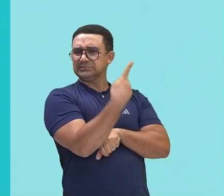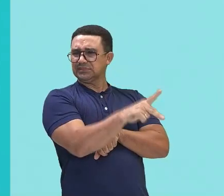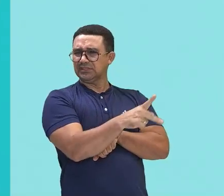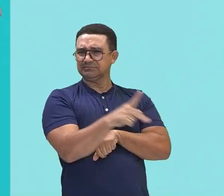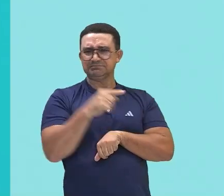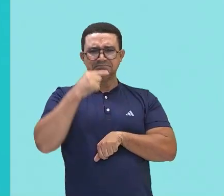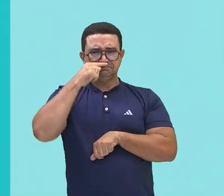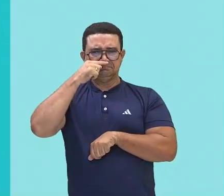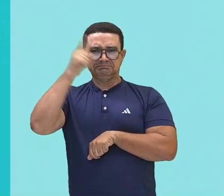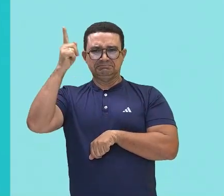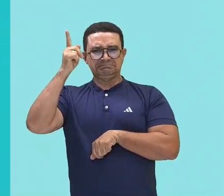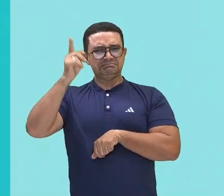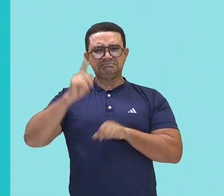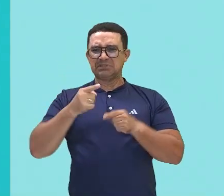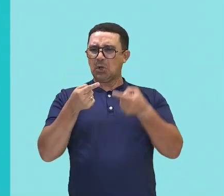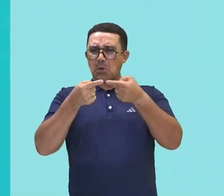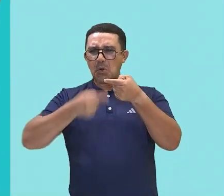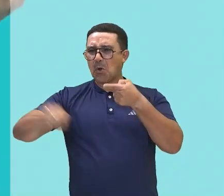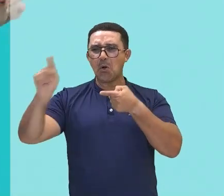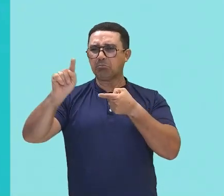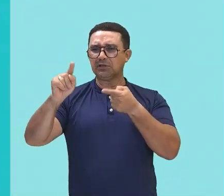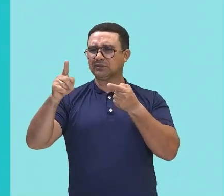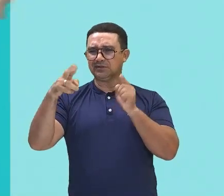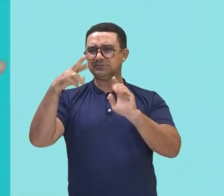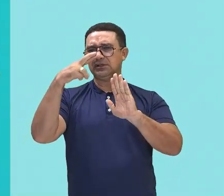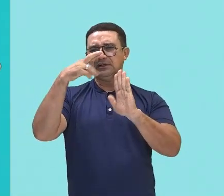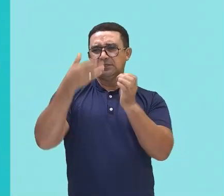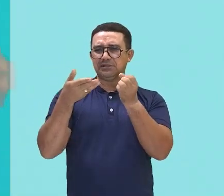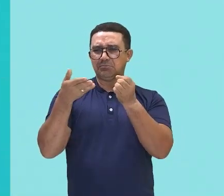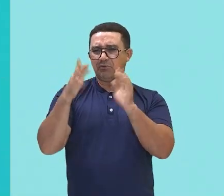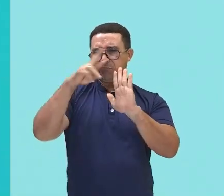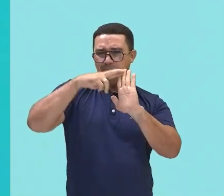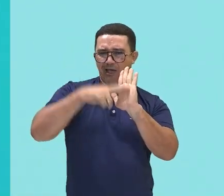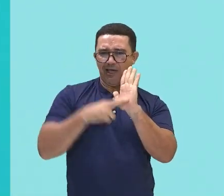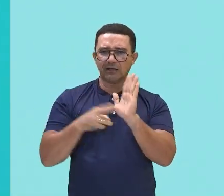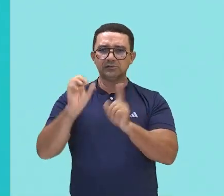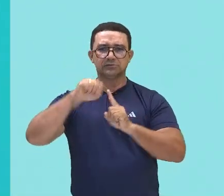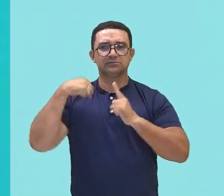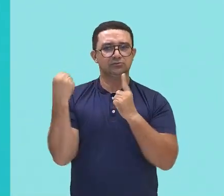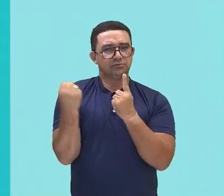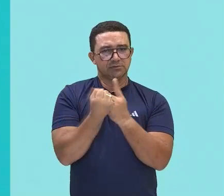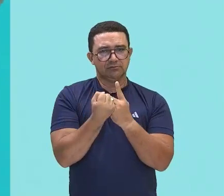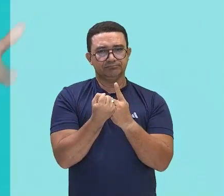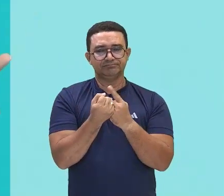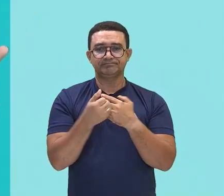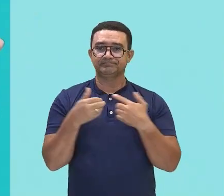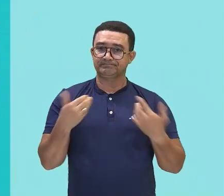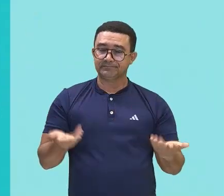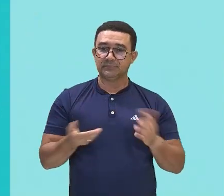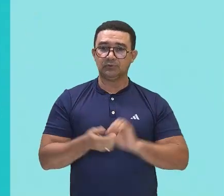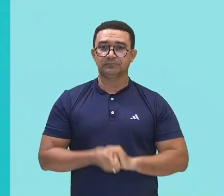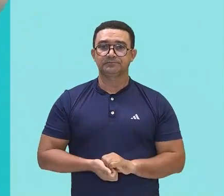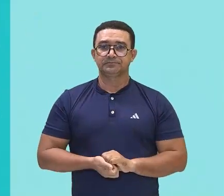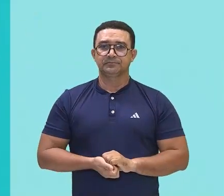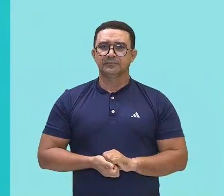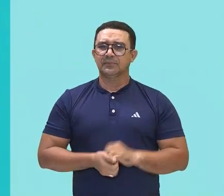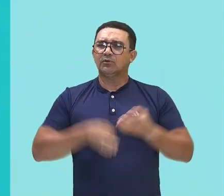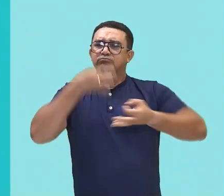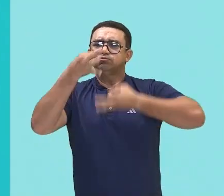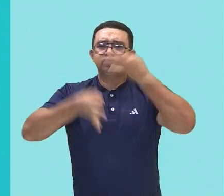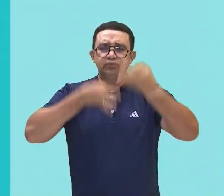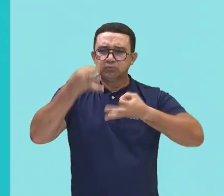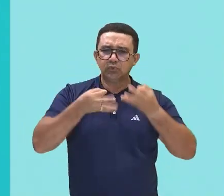analisada que não é de acordo, digamos, com os princípios sociais. Basicamente é isso. E toda essa questão aí da crítica